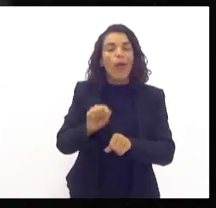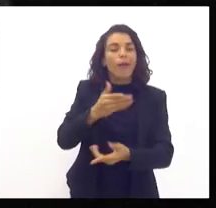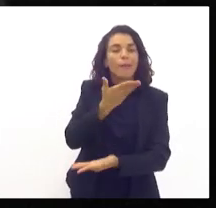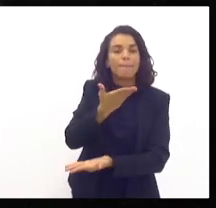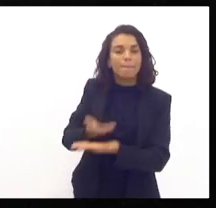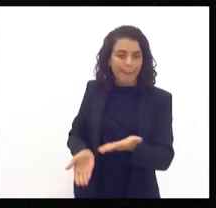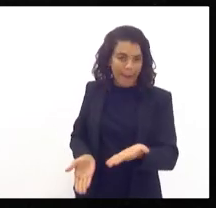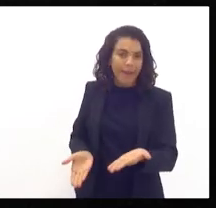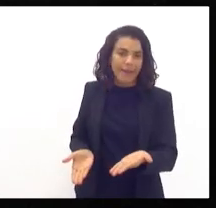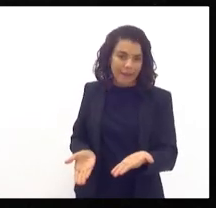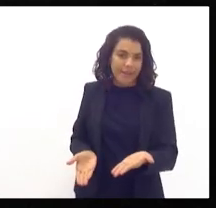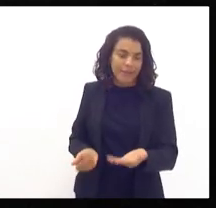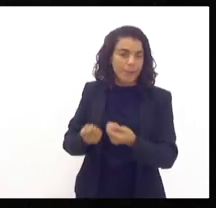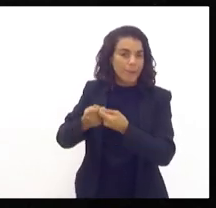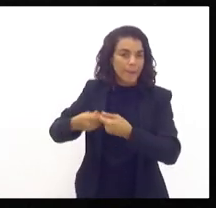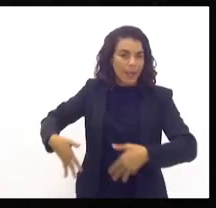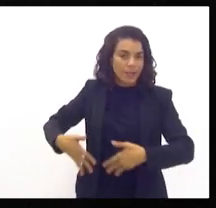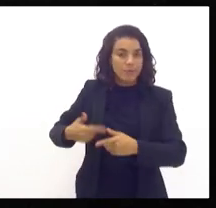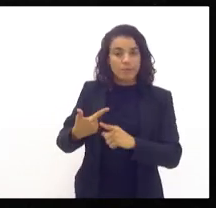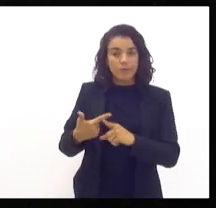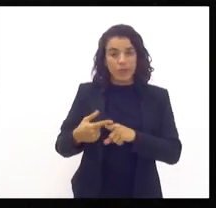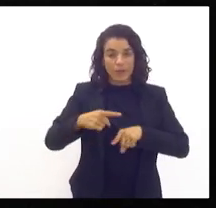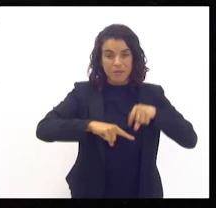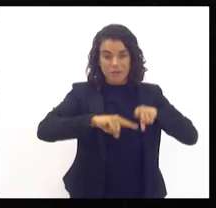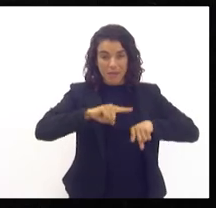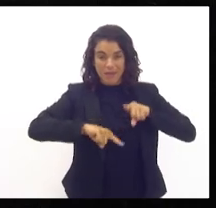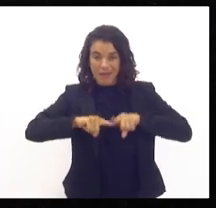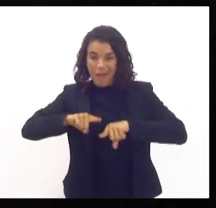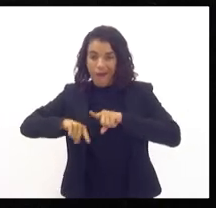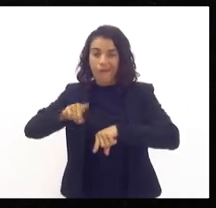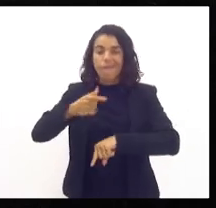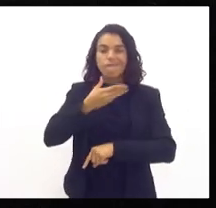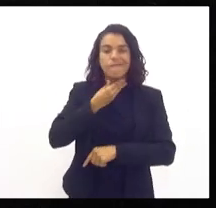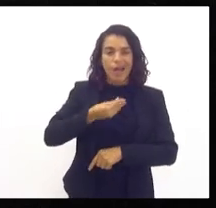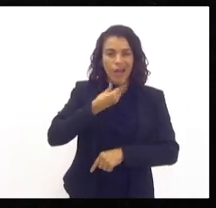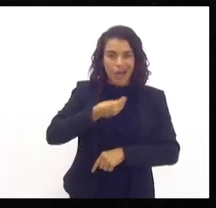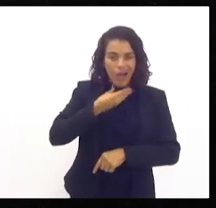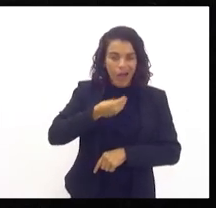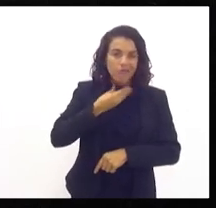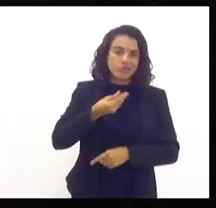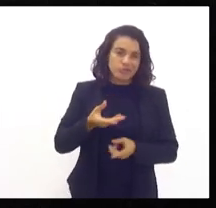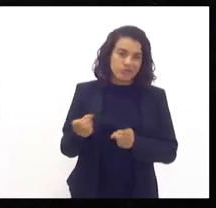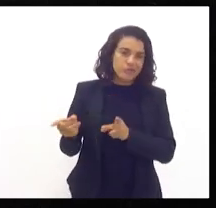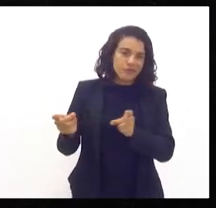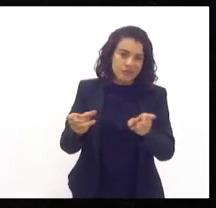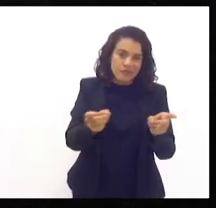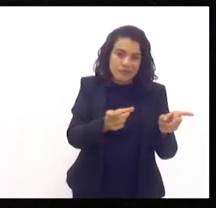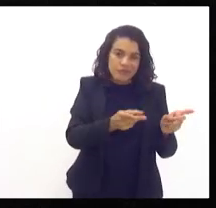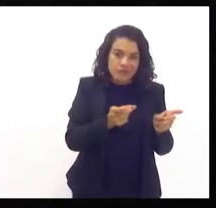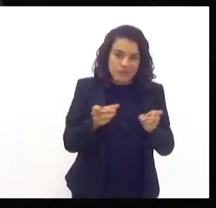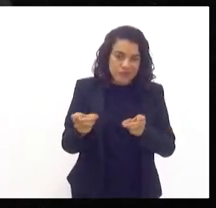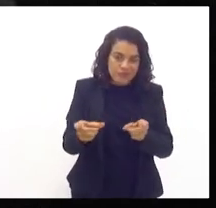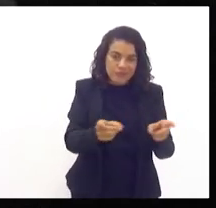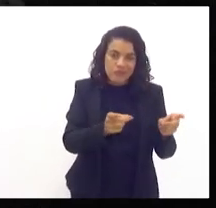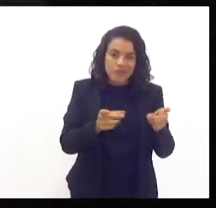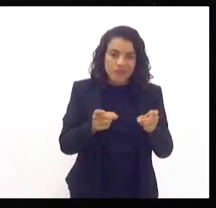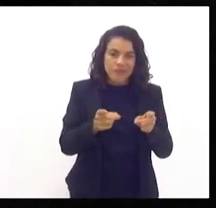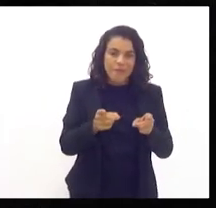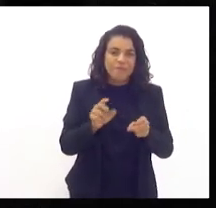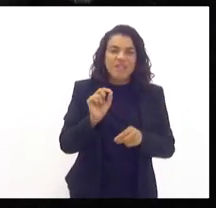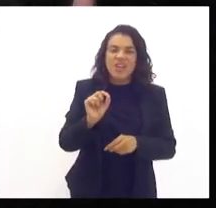porque esses materiais de supostamente forma ilegal, o